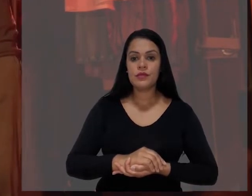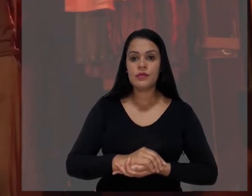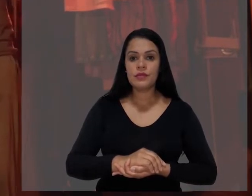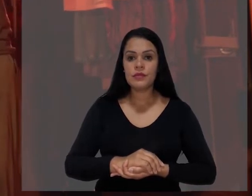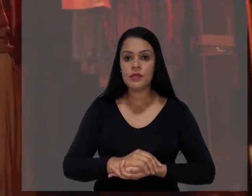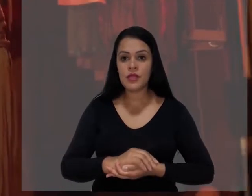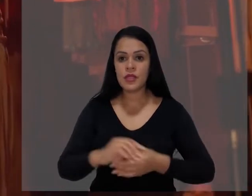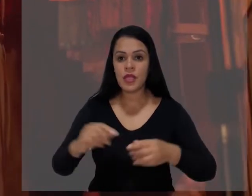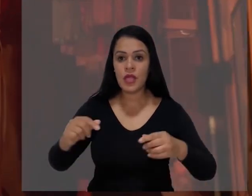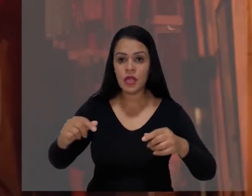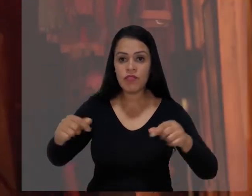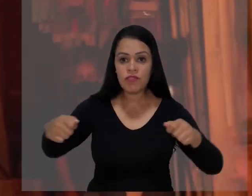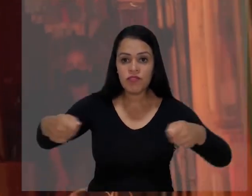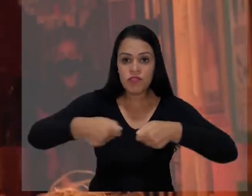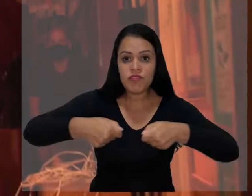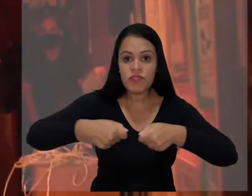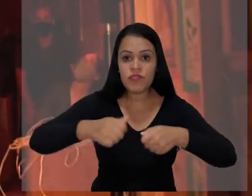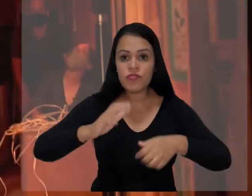Conectado.